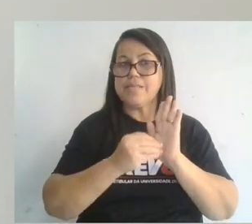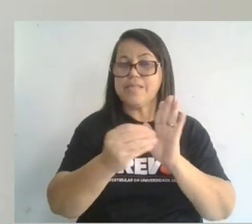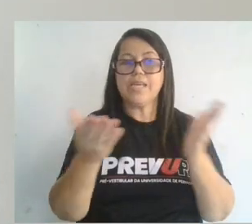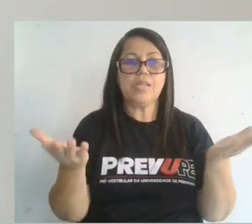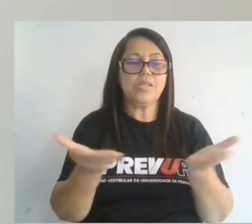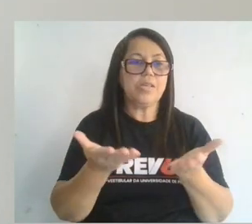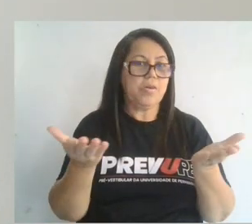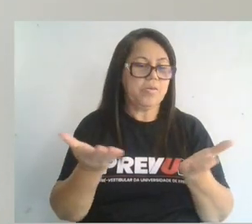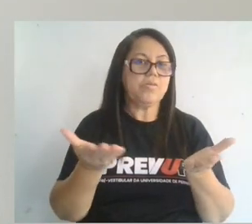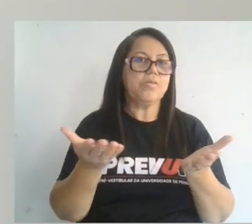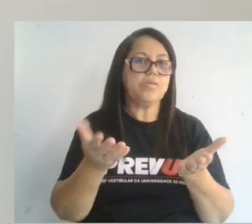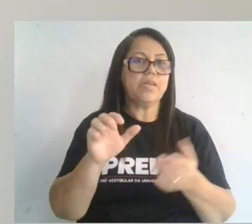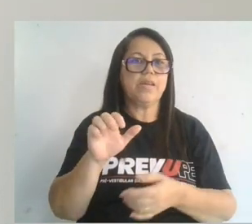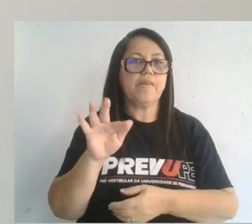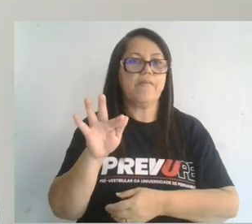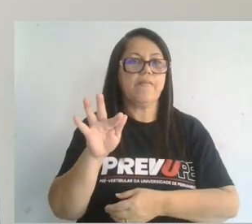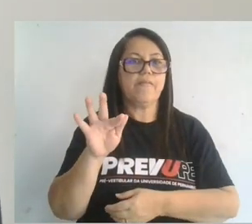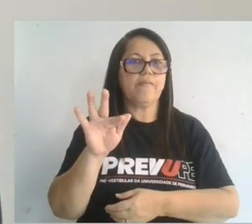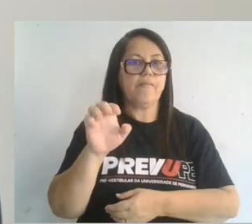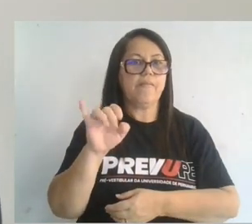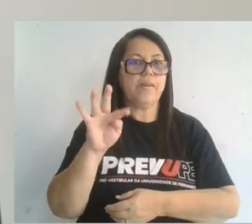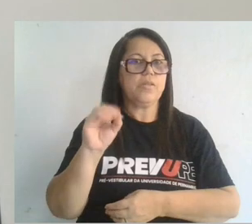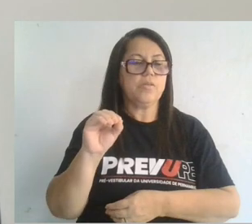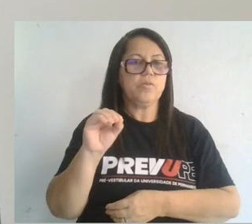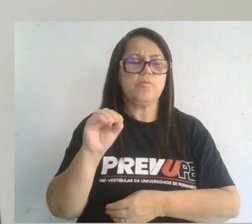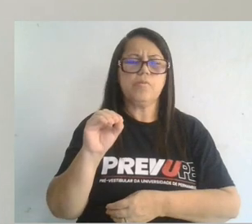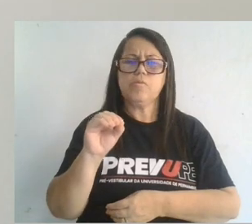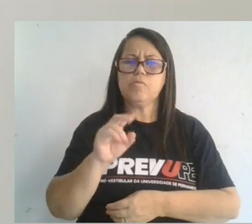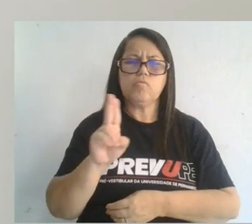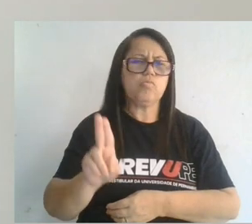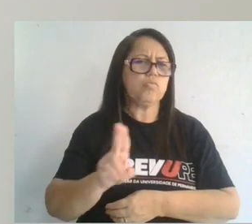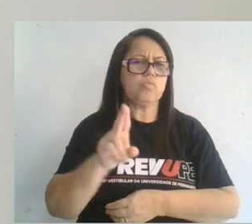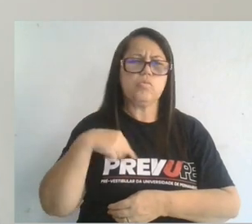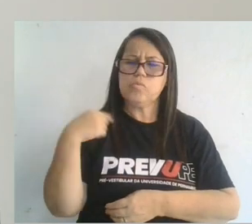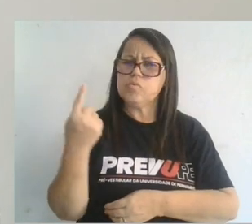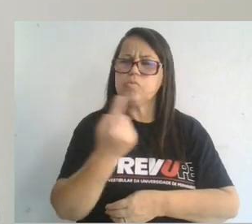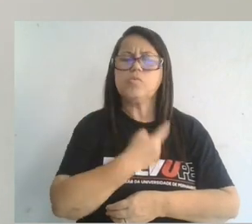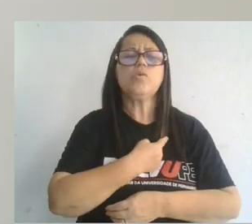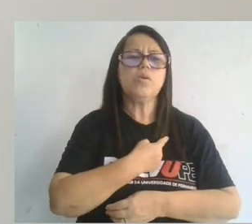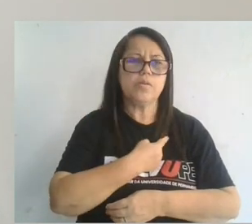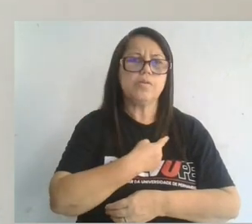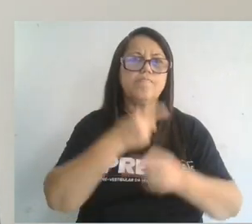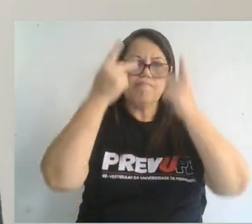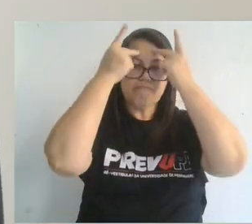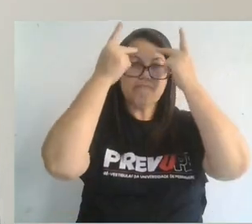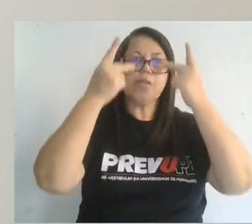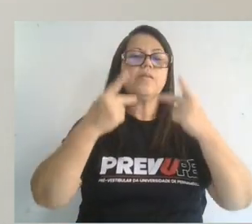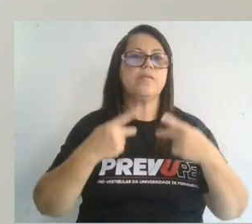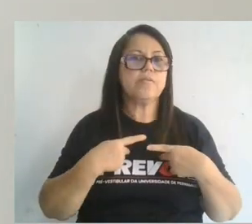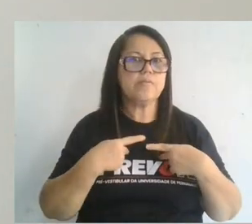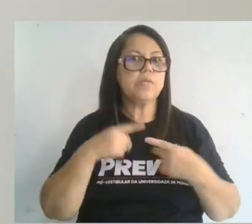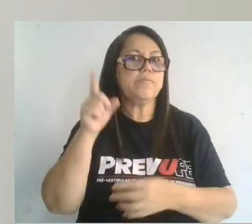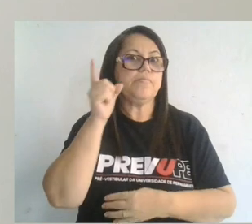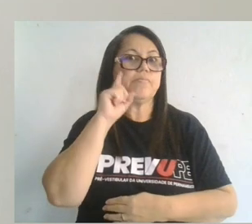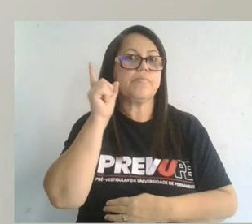essa é a dica de hoje, efeito fotoelétrico muito utilizado por nós enquanto humanidade, certo?